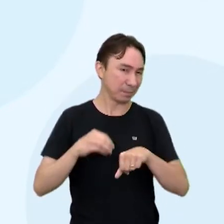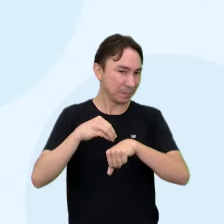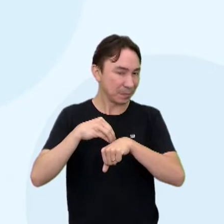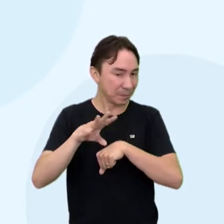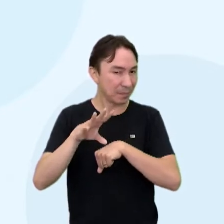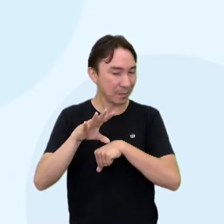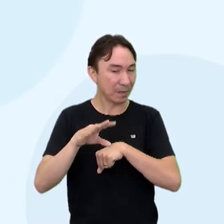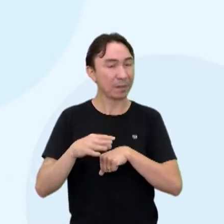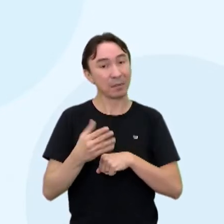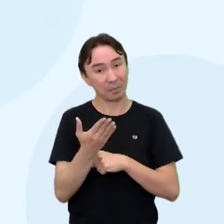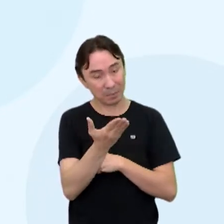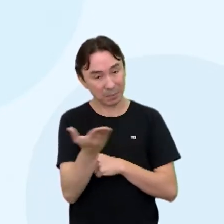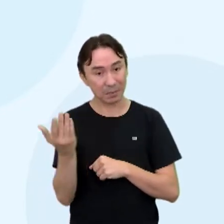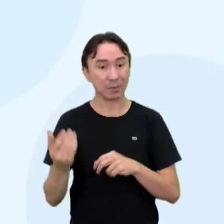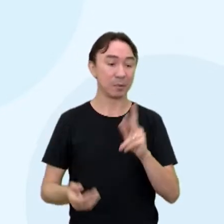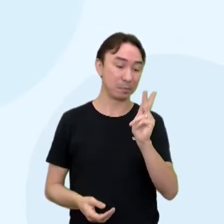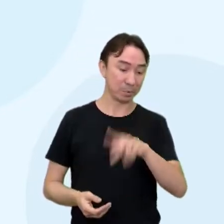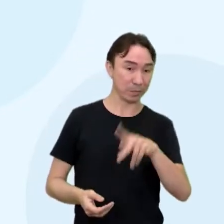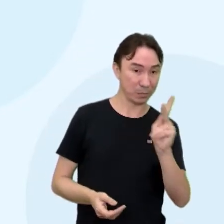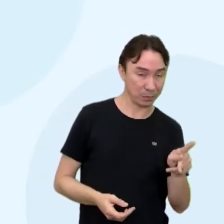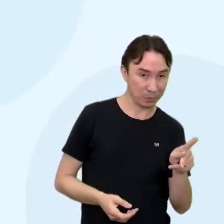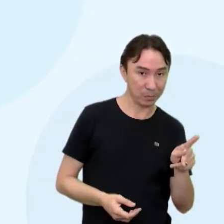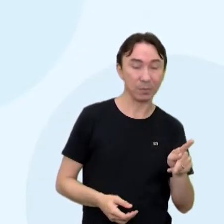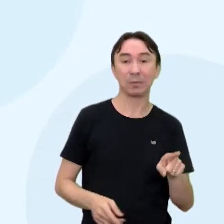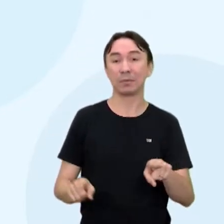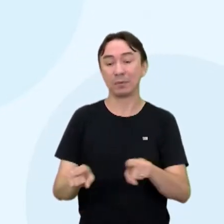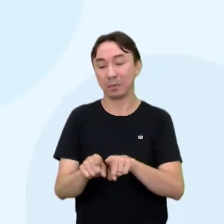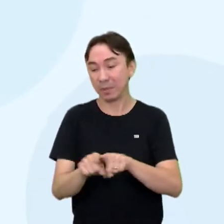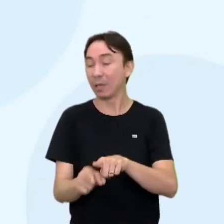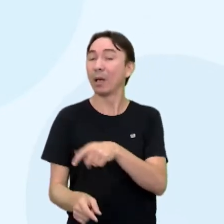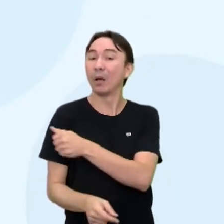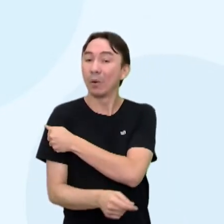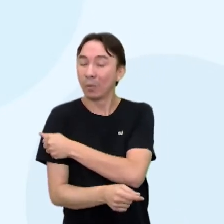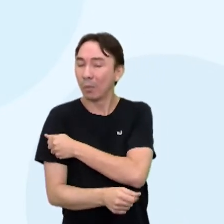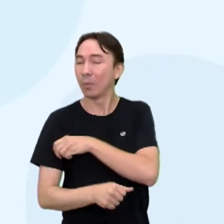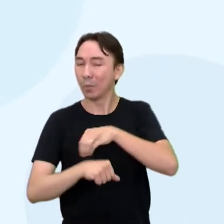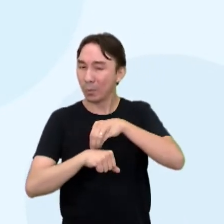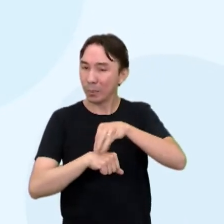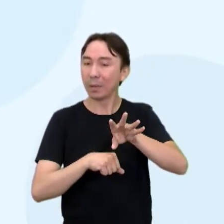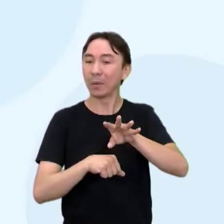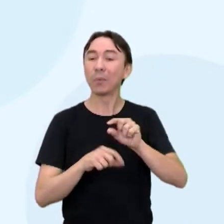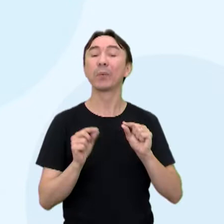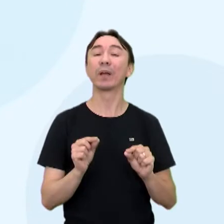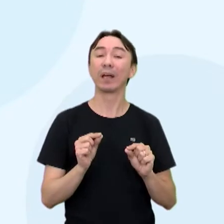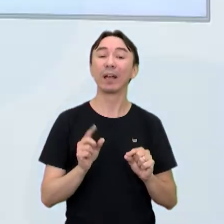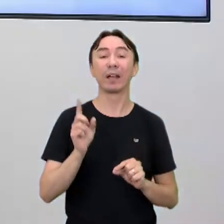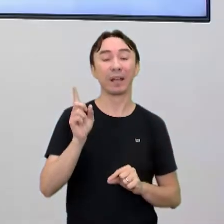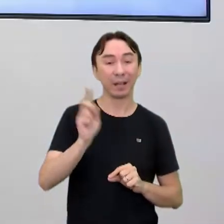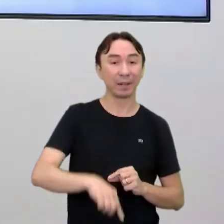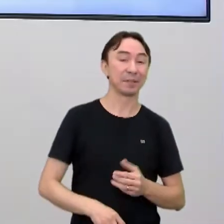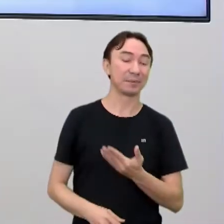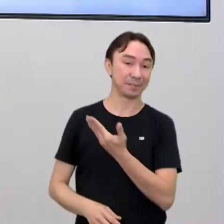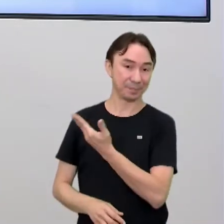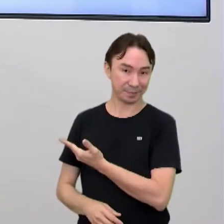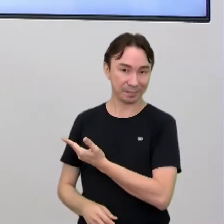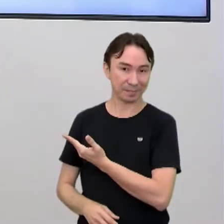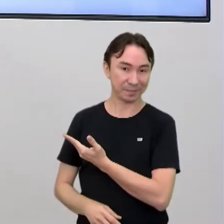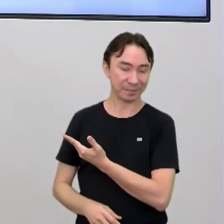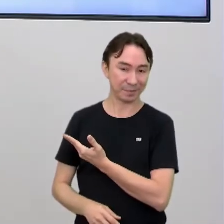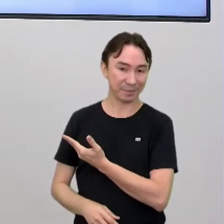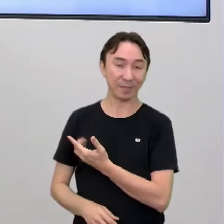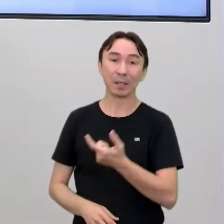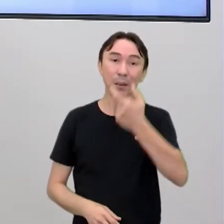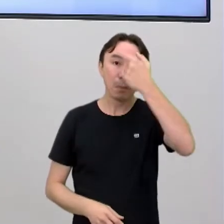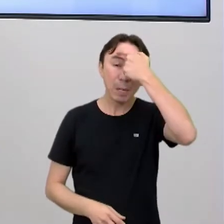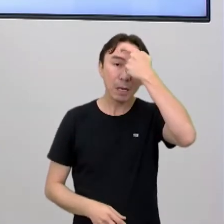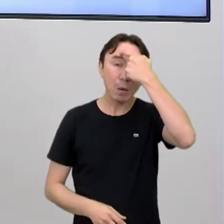para o prof e para o aluninho e a aluninha, foi a construção de um mapa mental. Cola em mim de novo, cola em